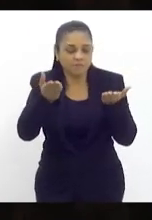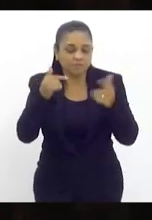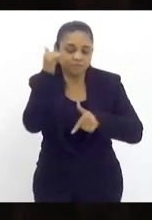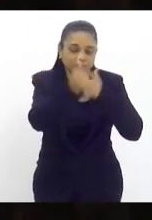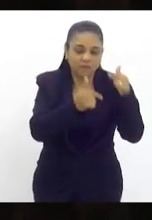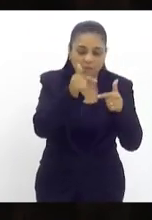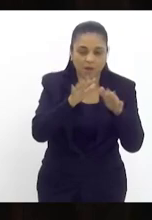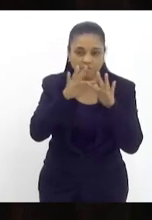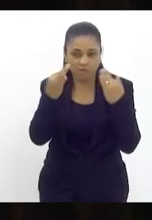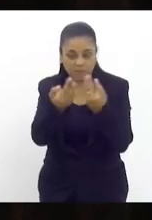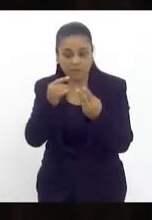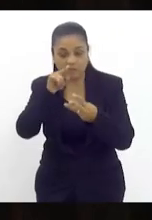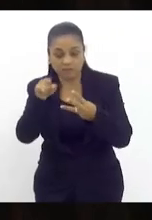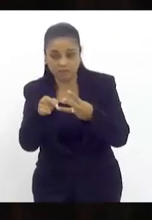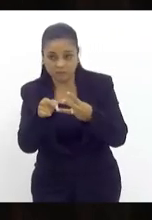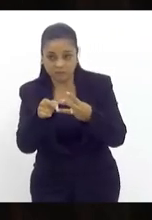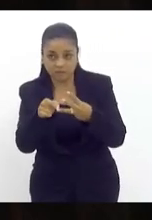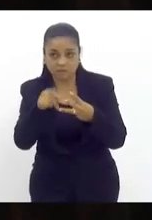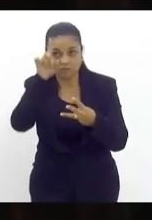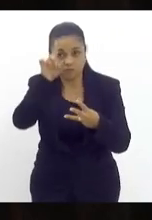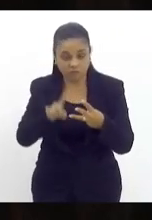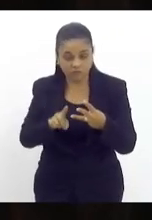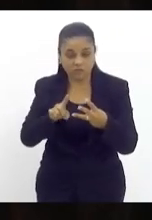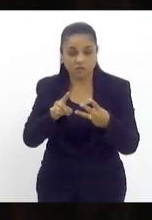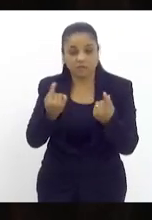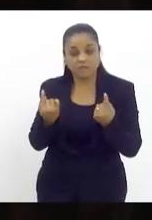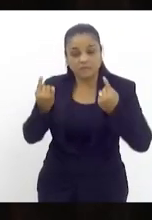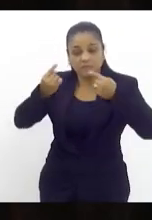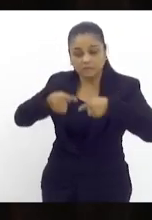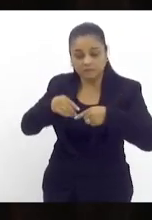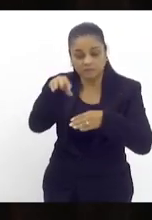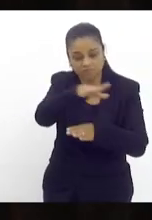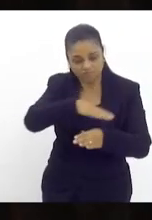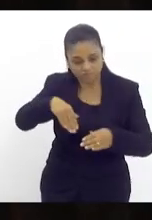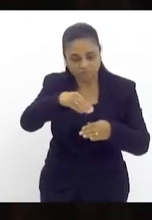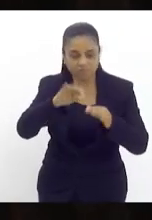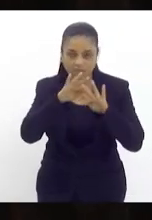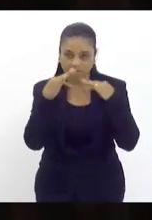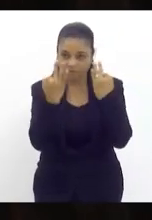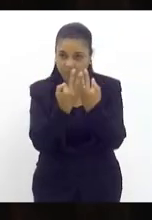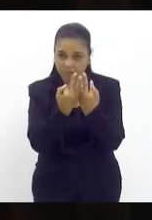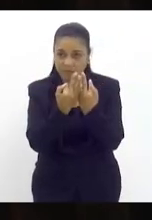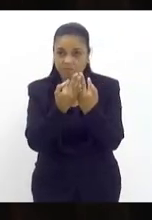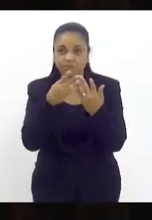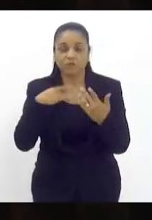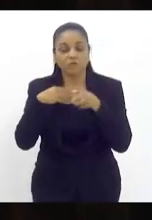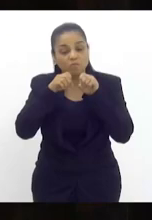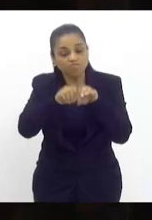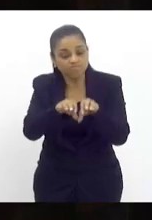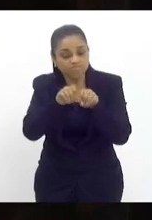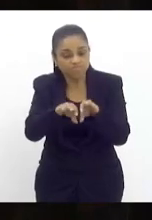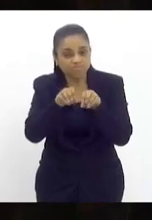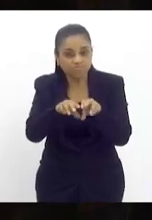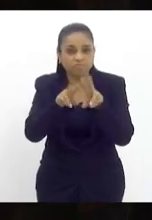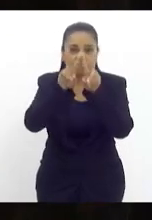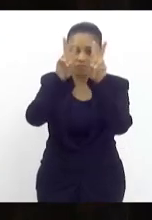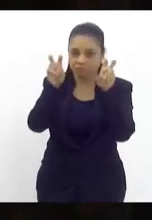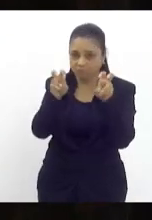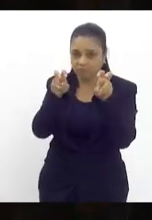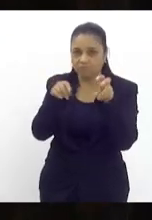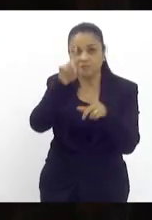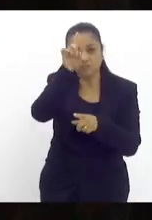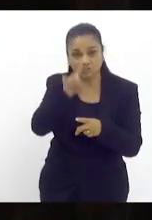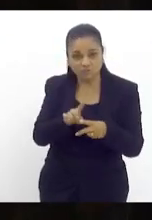Terceira diretoria, né, desafios no âmbito familiar. Então, vou falar sobre educação nessa primeira